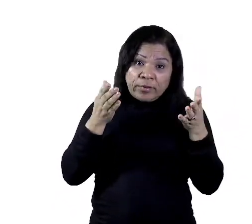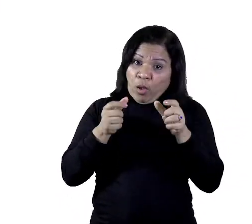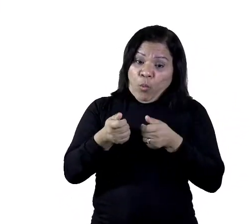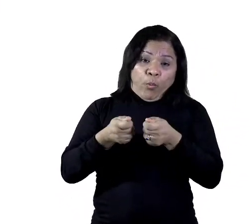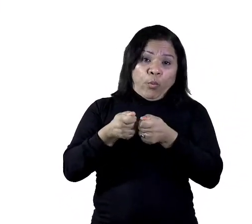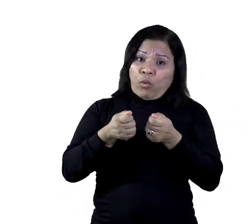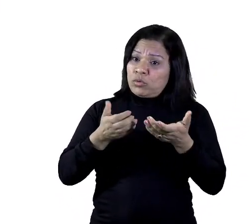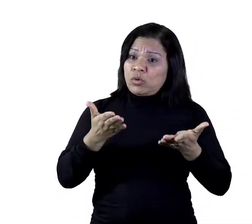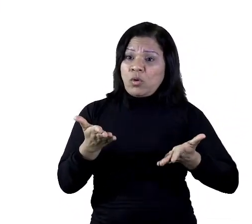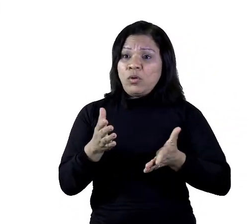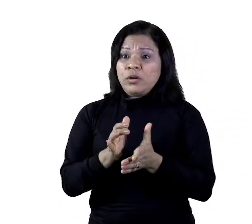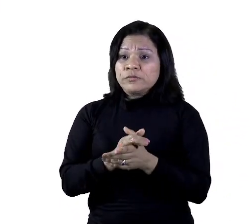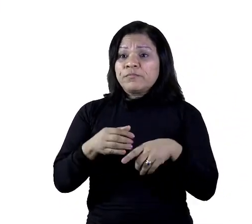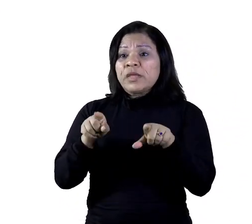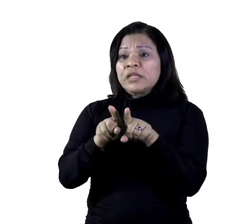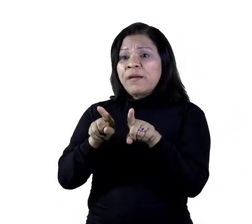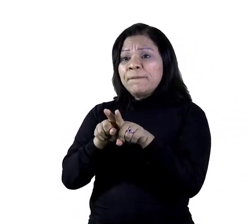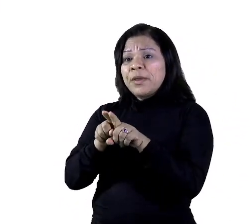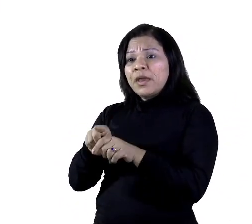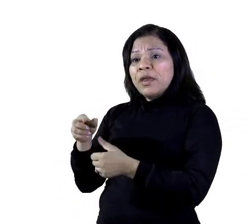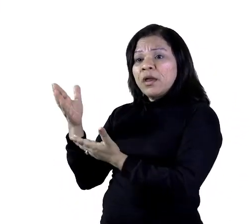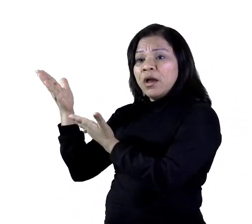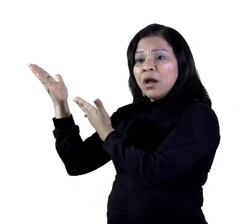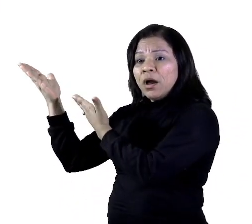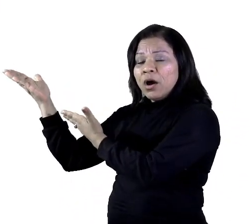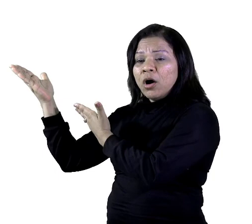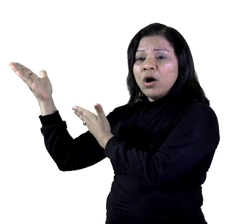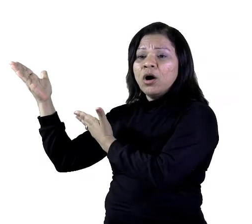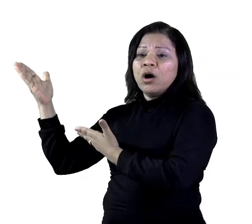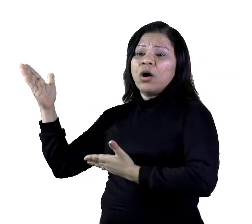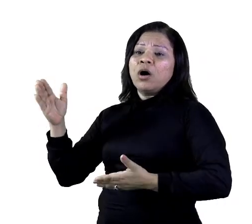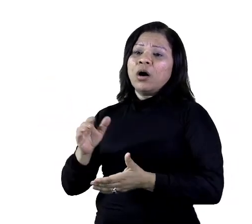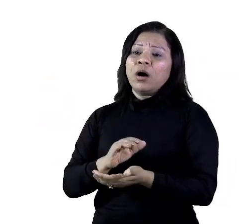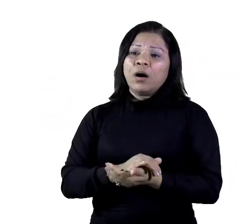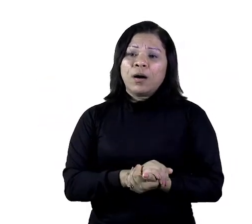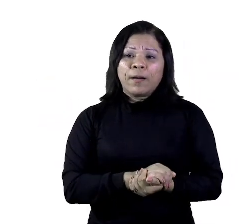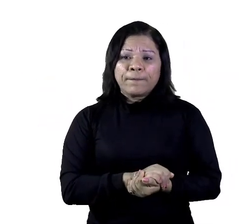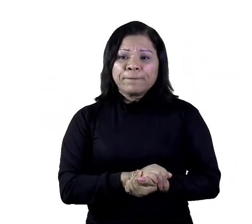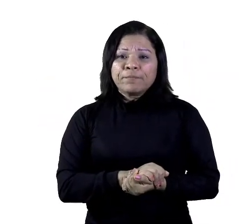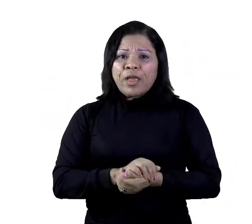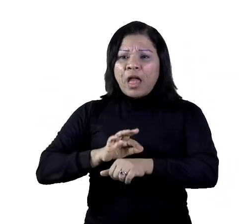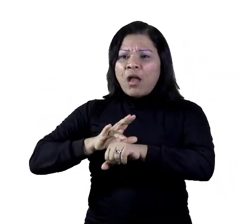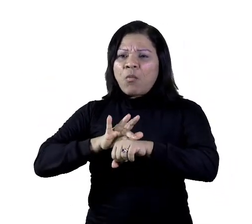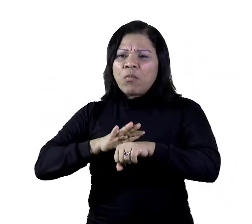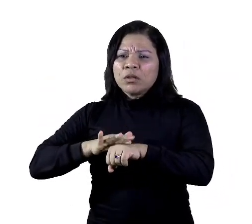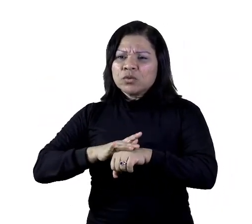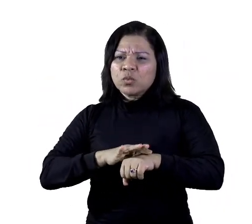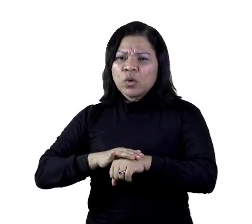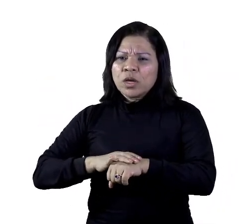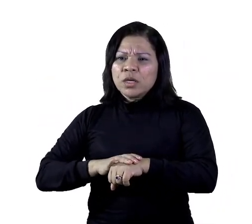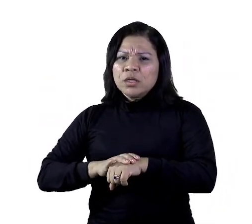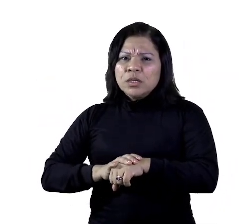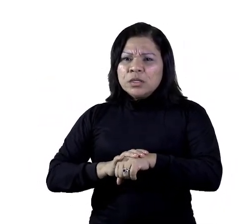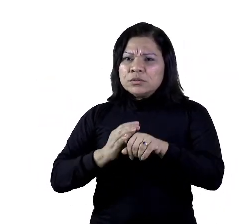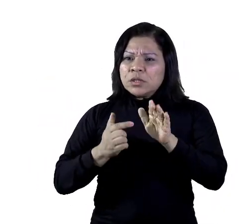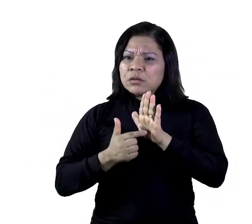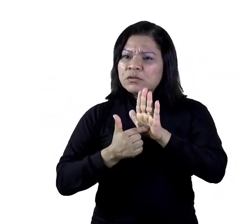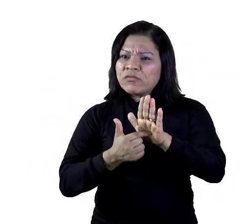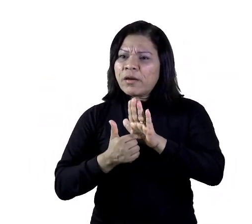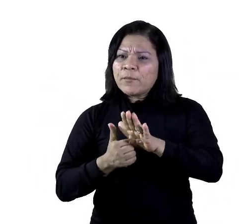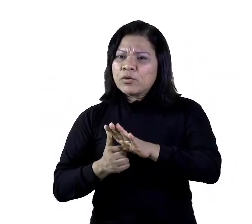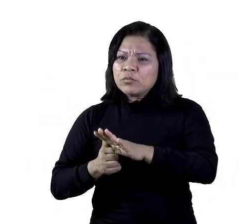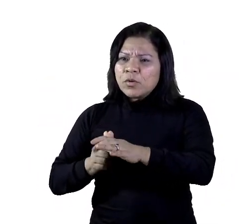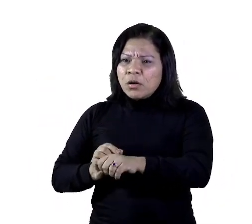vocês, poliomiosite. Poliomiosite é o que? É uma doença que vai demarcando a musculatura como mostra ali.